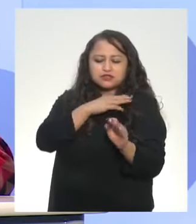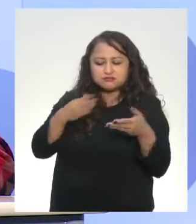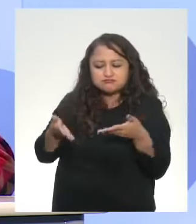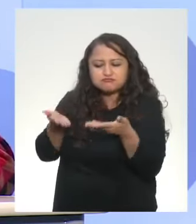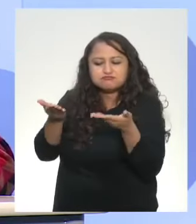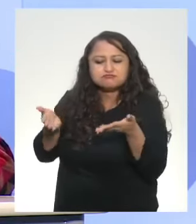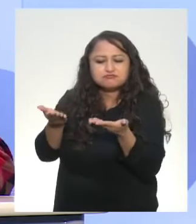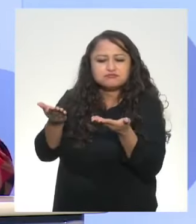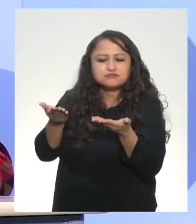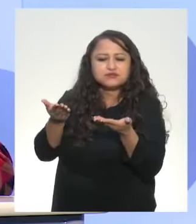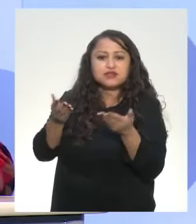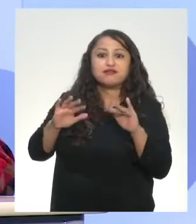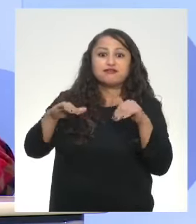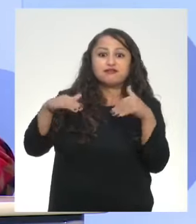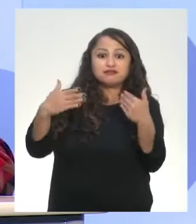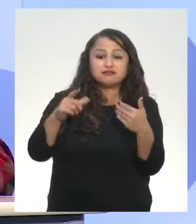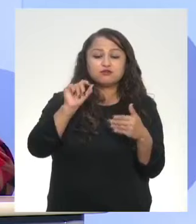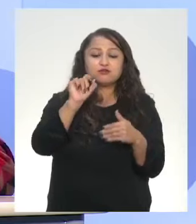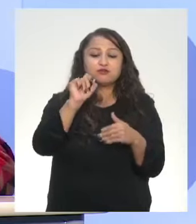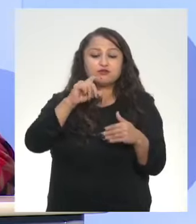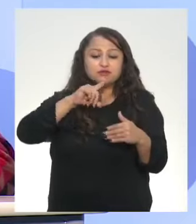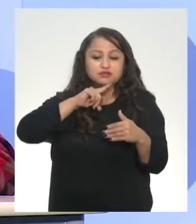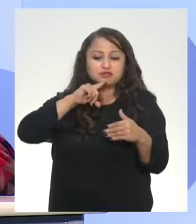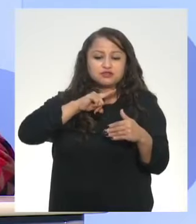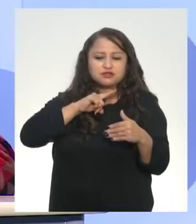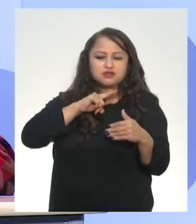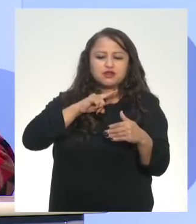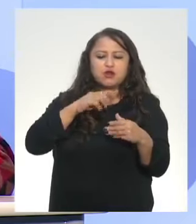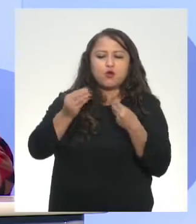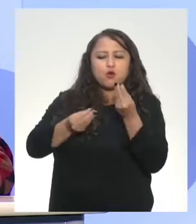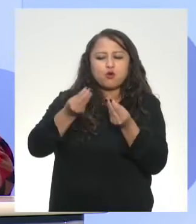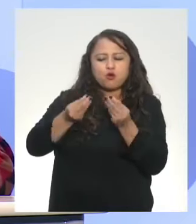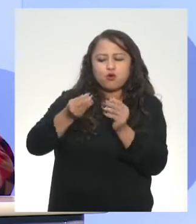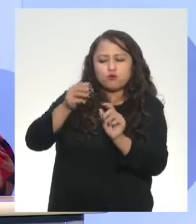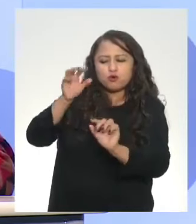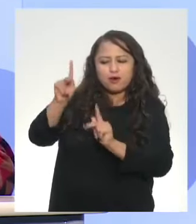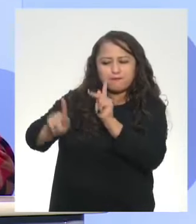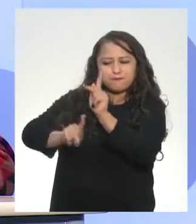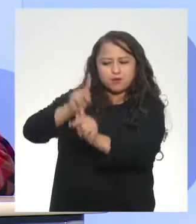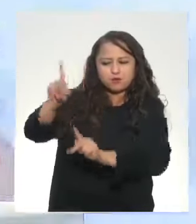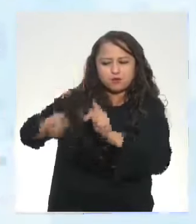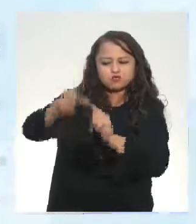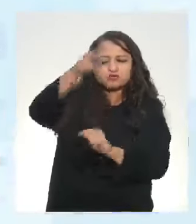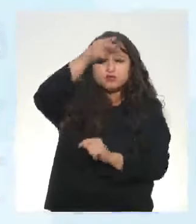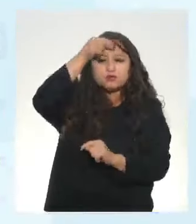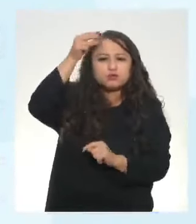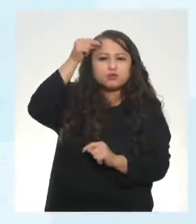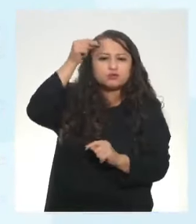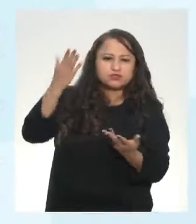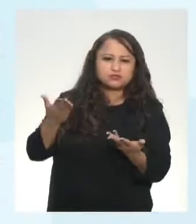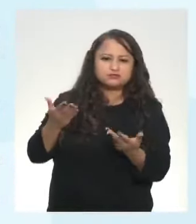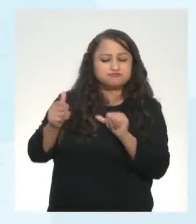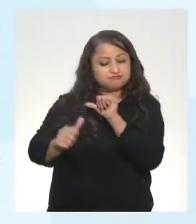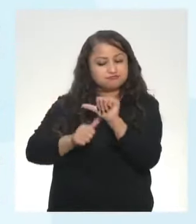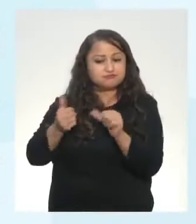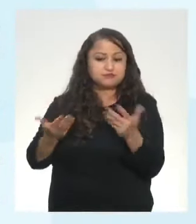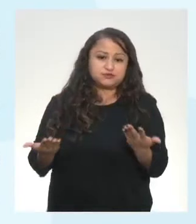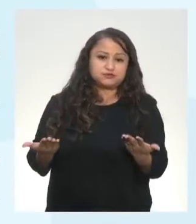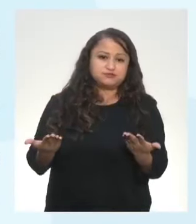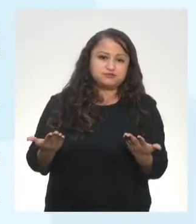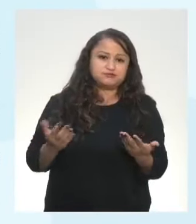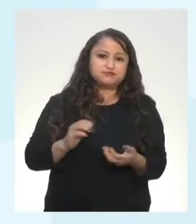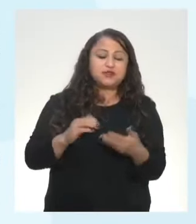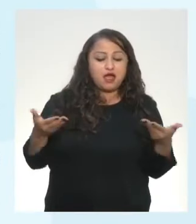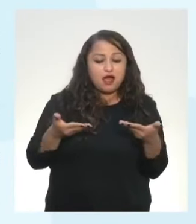medida, vai ser convertida nessas figuras de funcionários públicos aí. Voltando para a nossa tela, né, nós